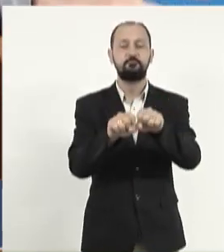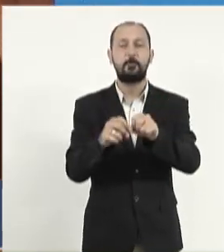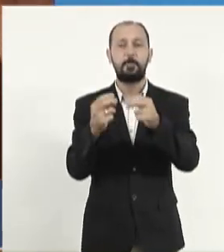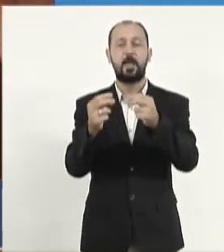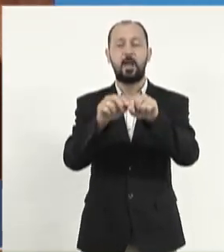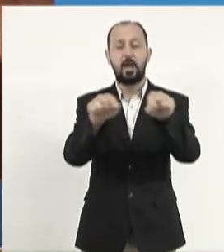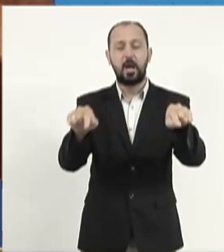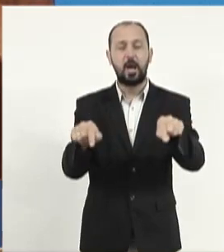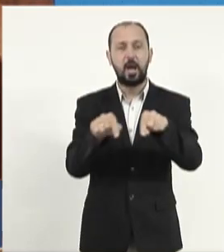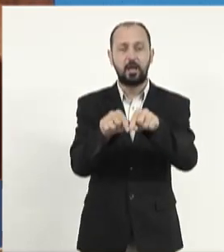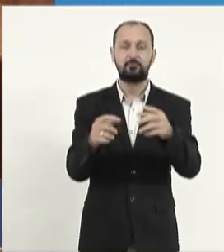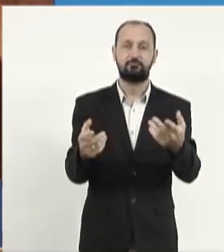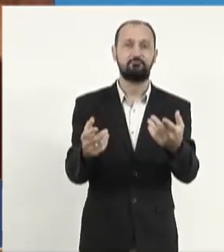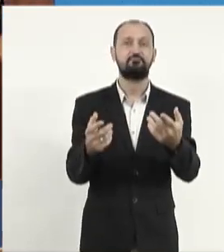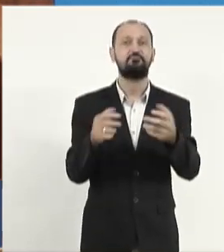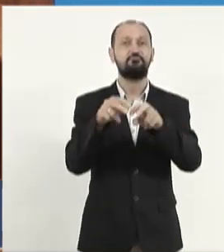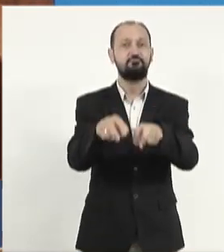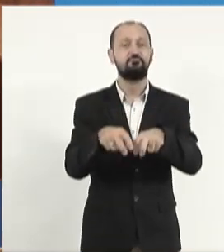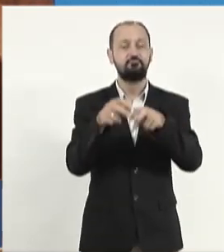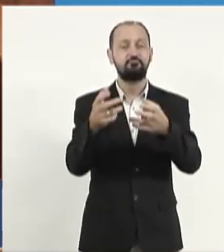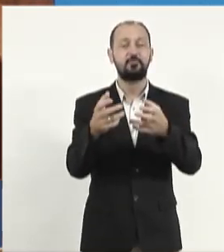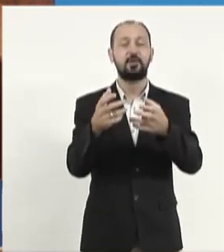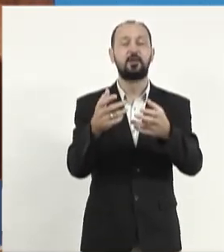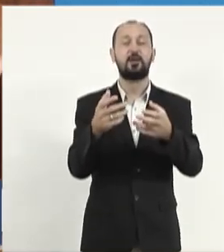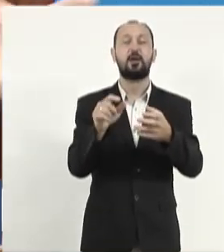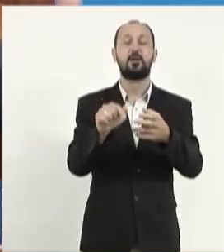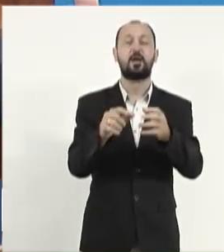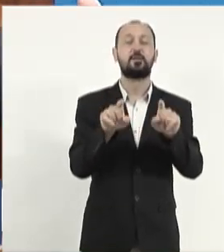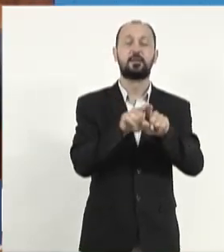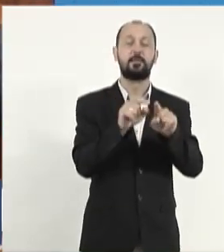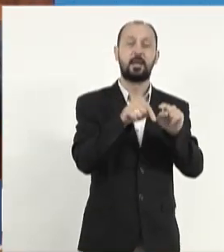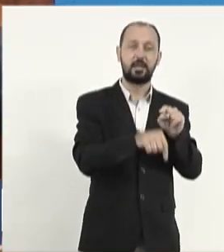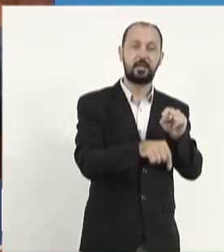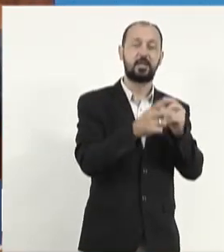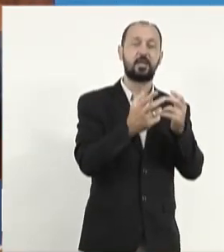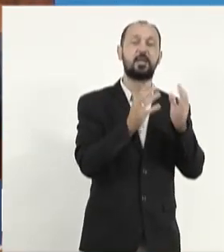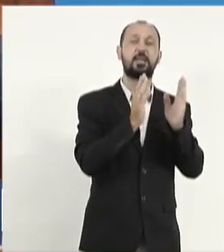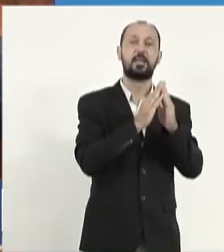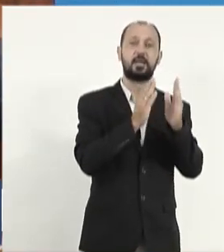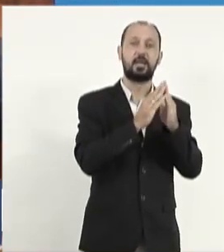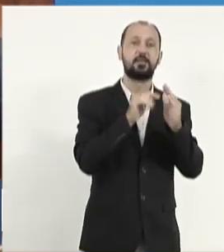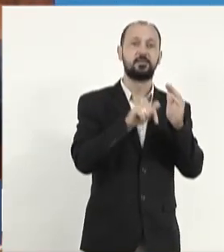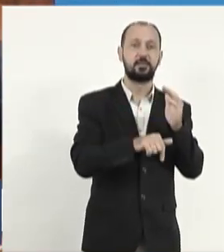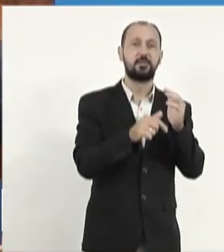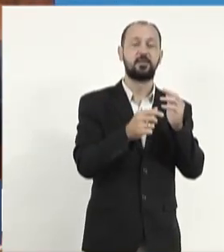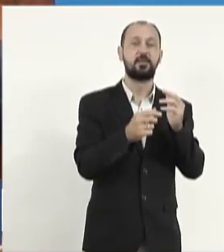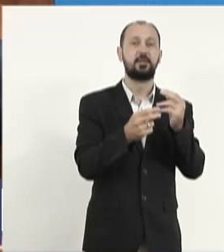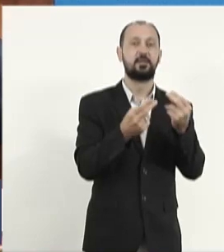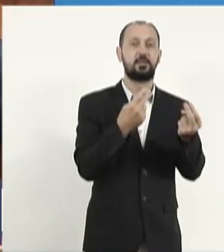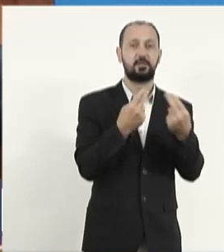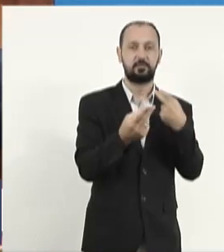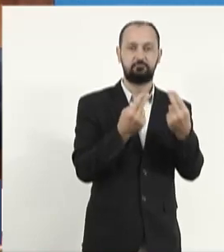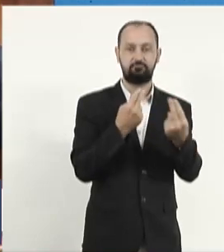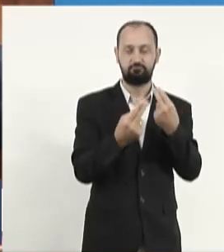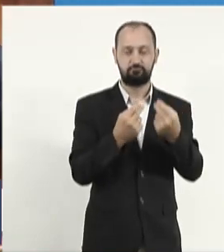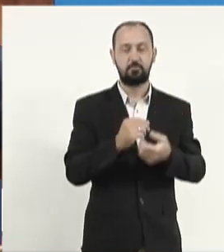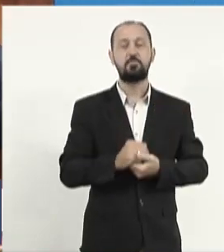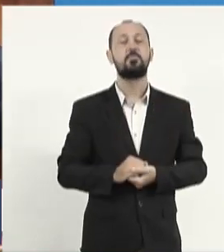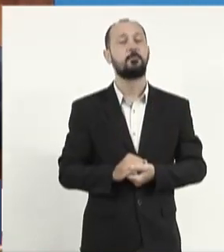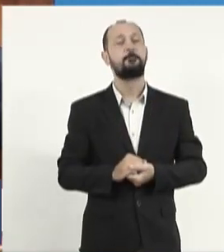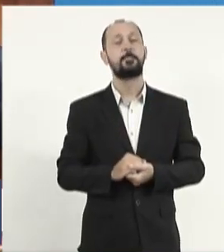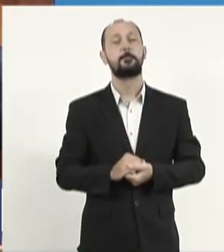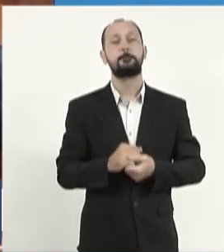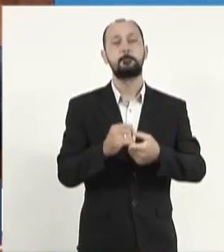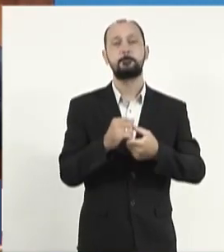pequena propriedade rural, ou até mesmo na residência aqui na zona urbana, né,